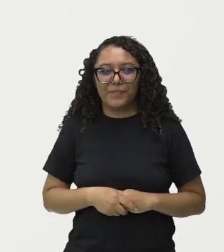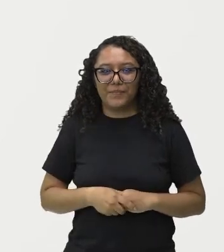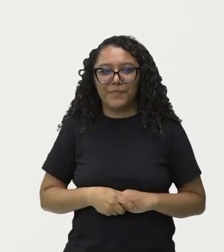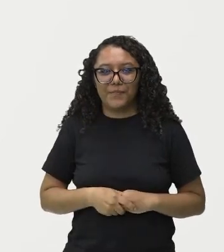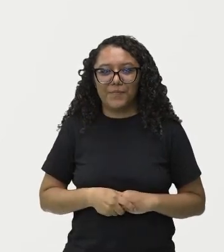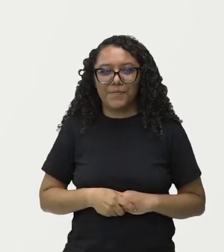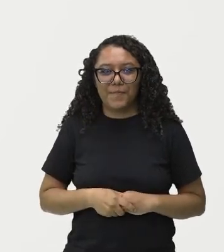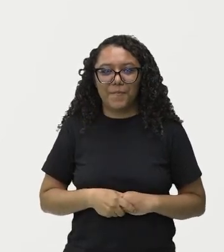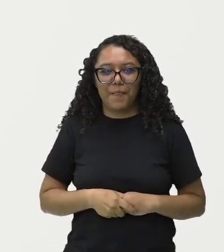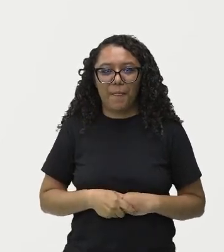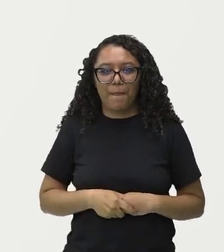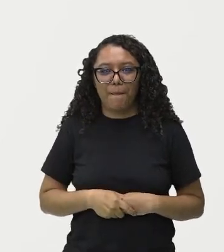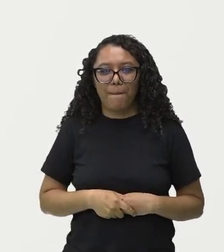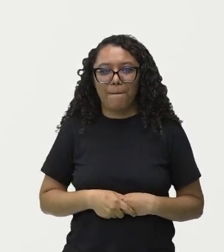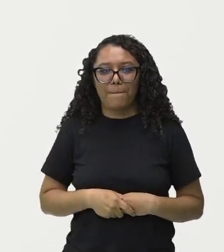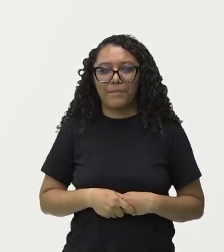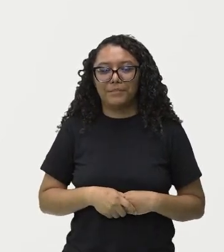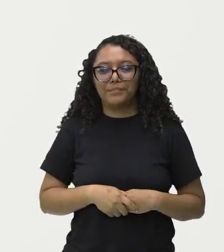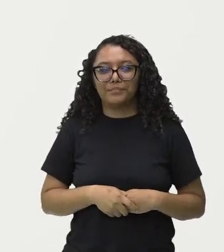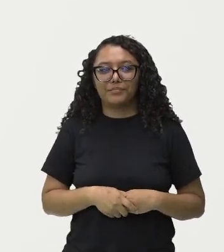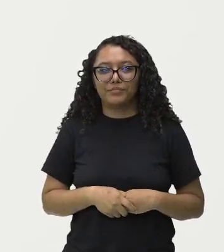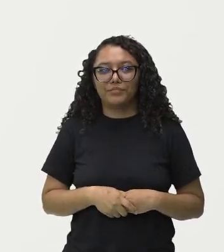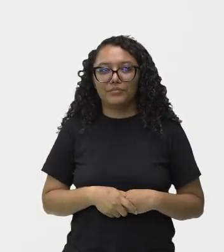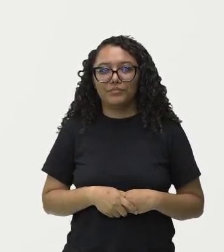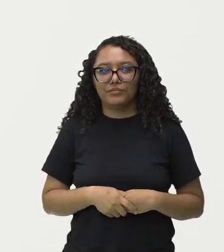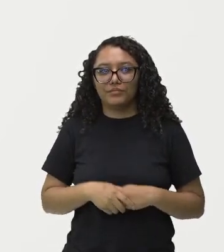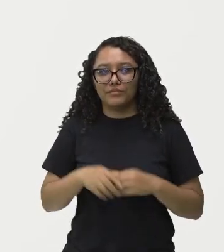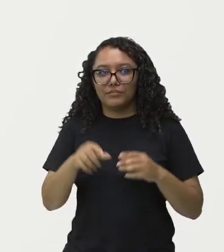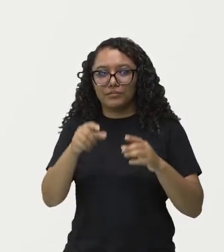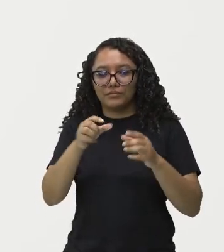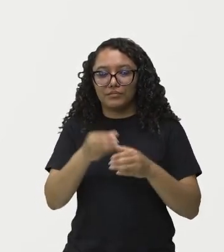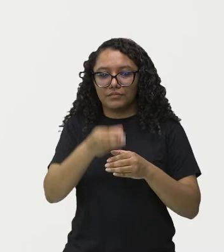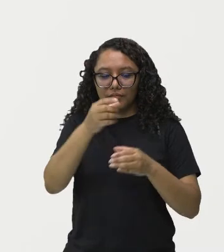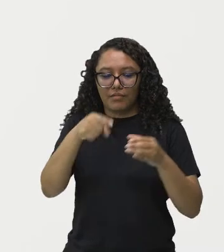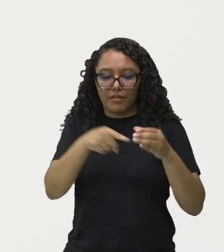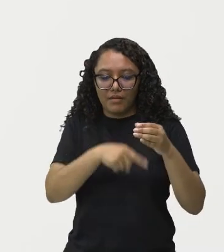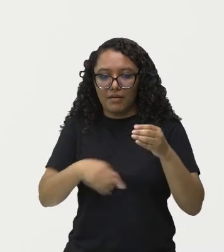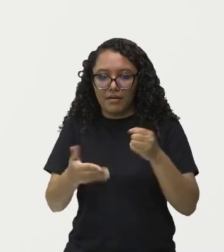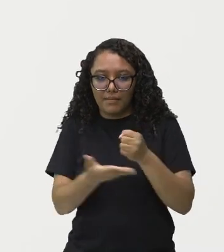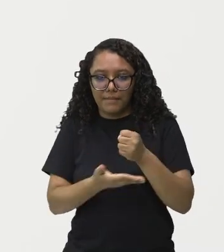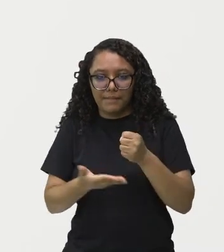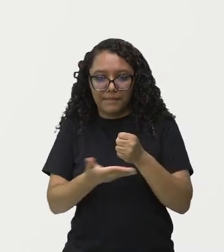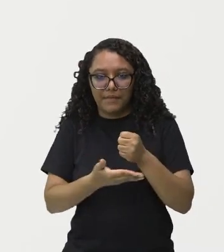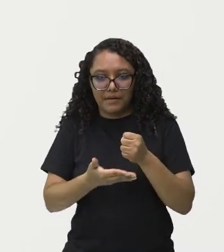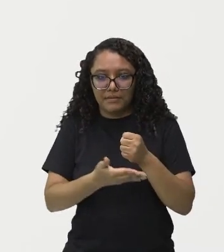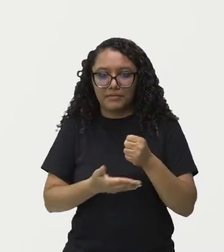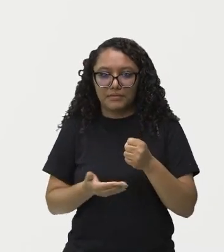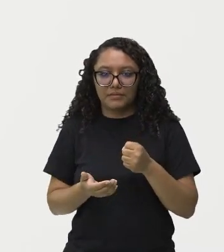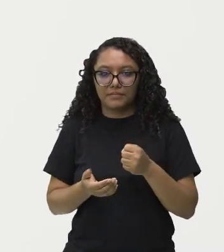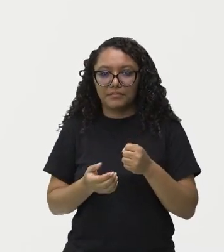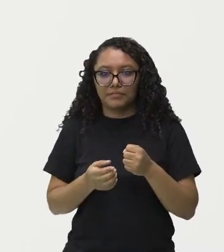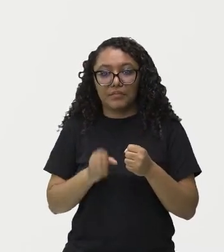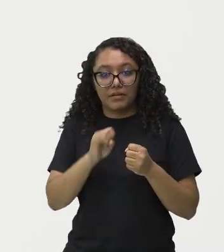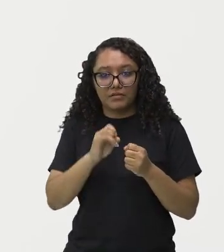gente é o seguinte, ó, essa parte aqui, né, é a base. Se eu subir essa base, né, até